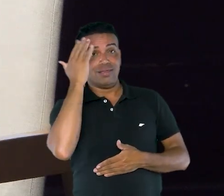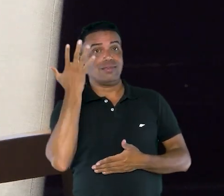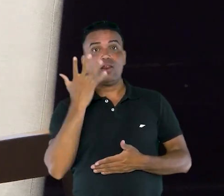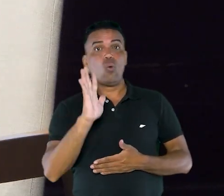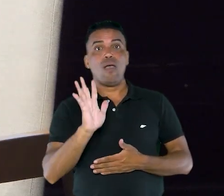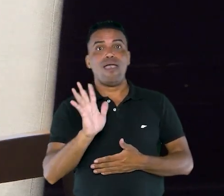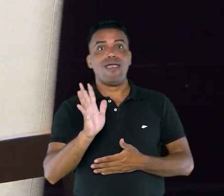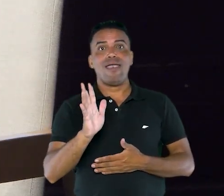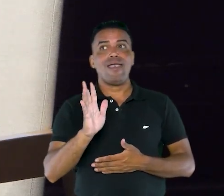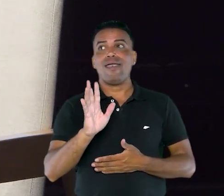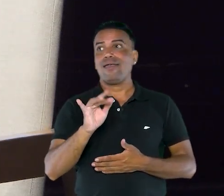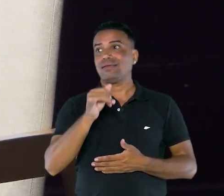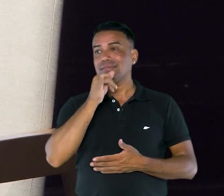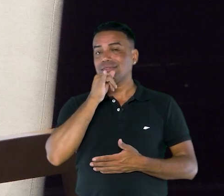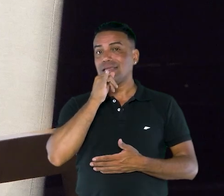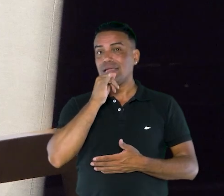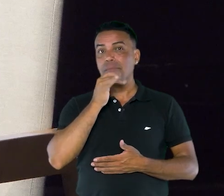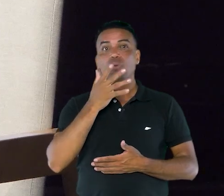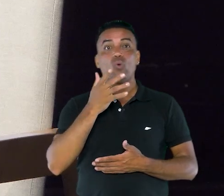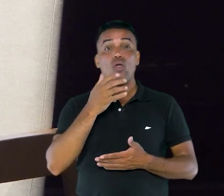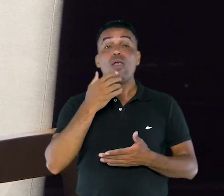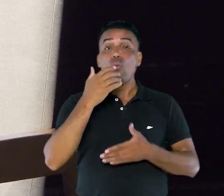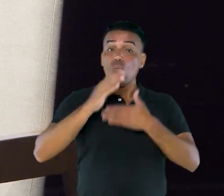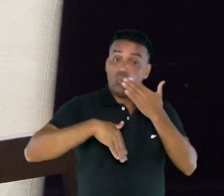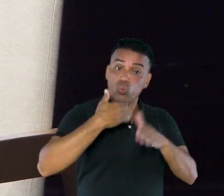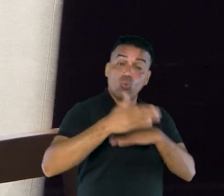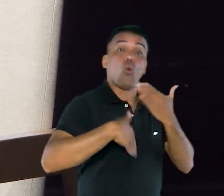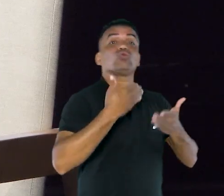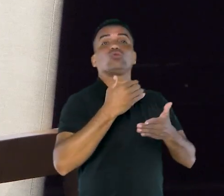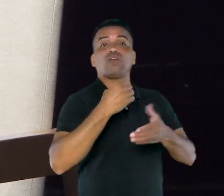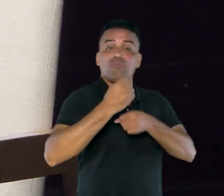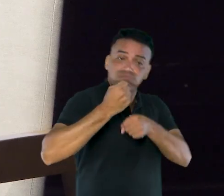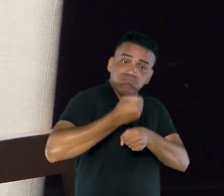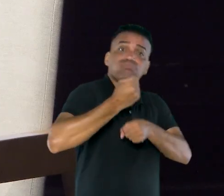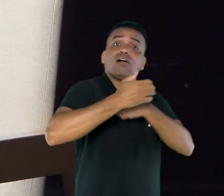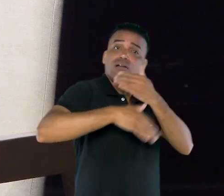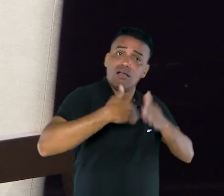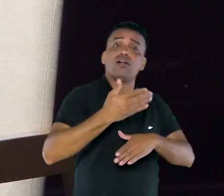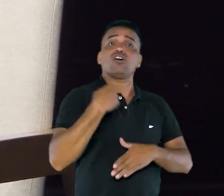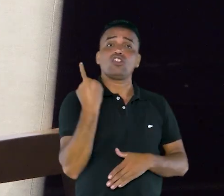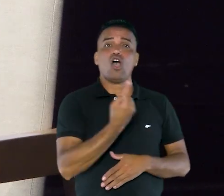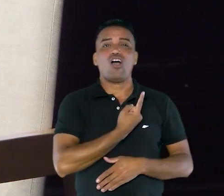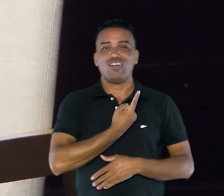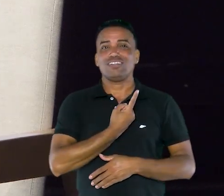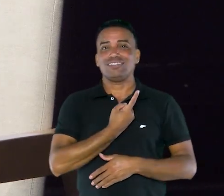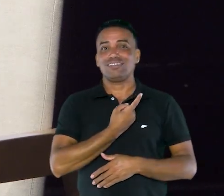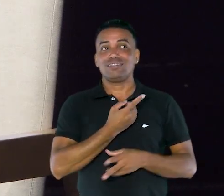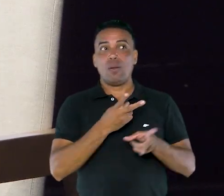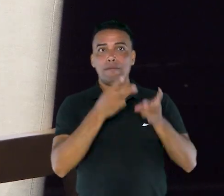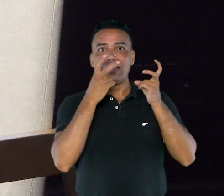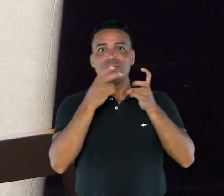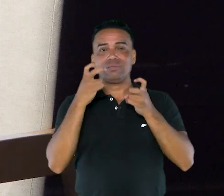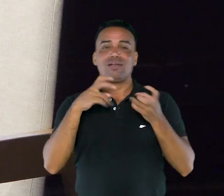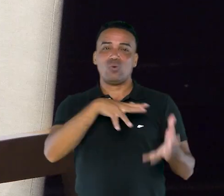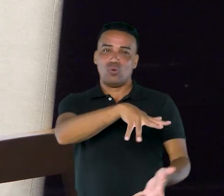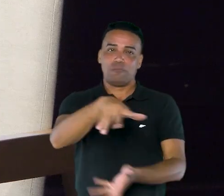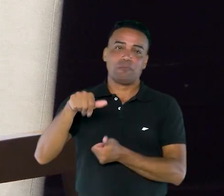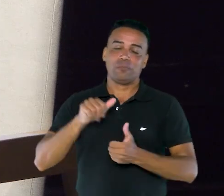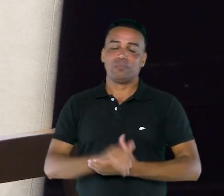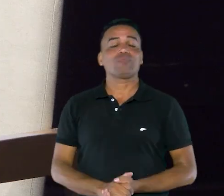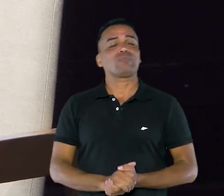uma condenação, de novo, como eu tinha dito no começo, que isso é uma construção. Isso é uma construção, que a gente construiu uma interpretação das